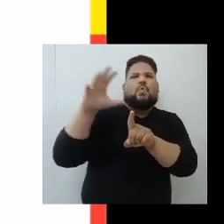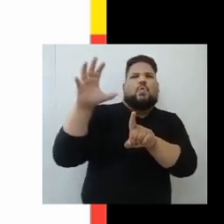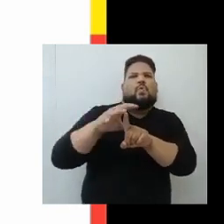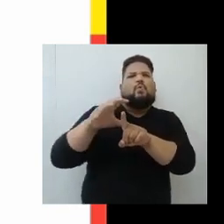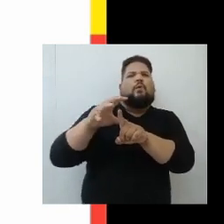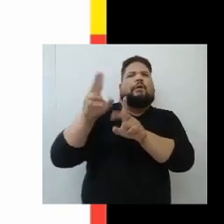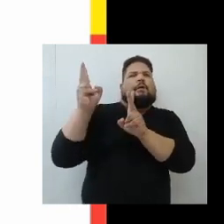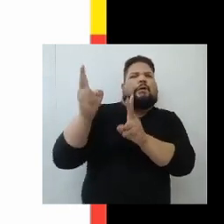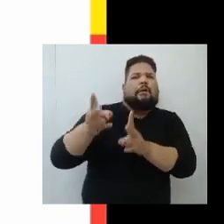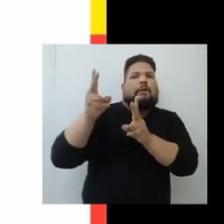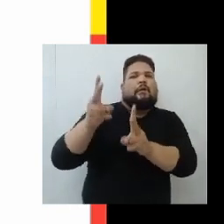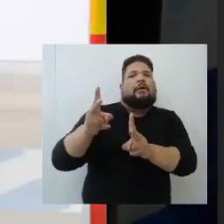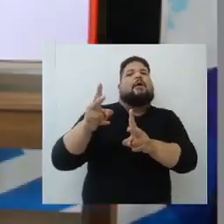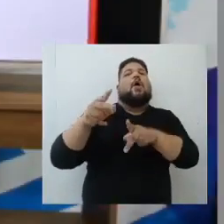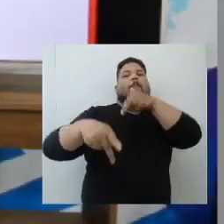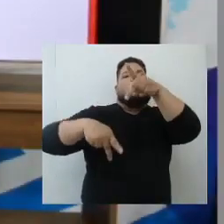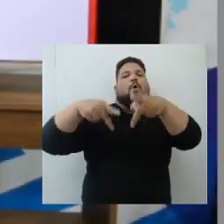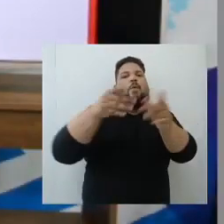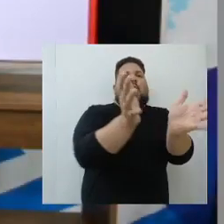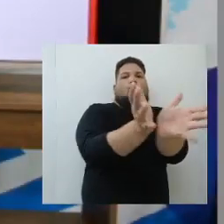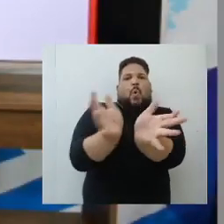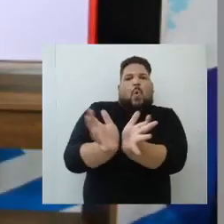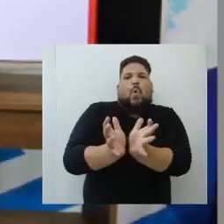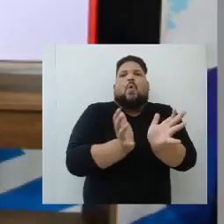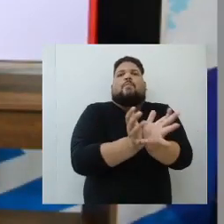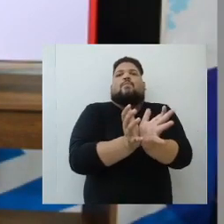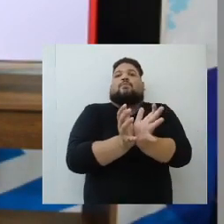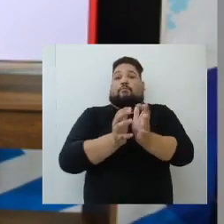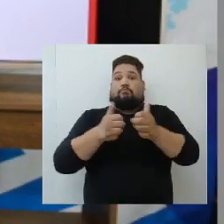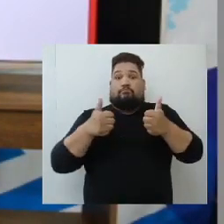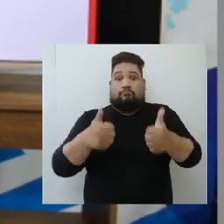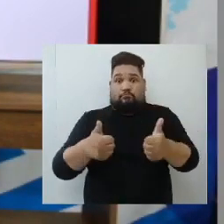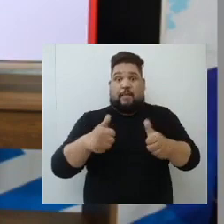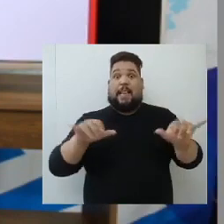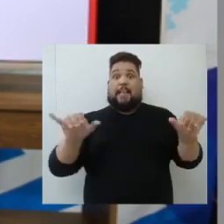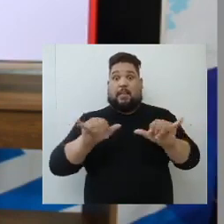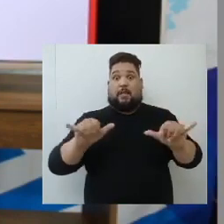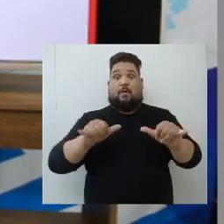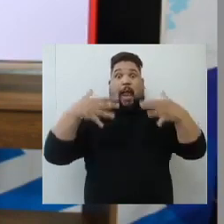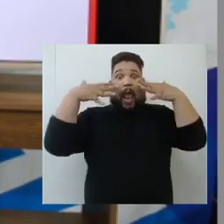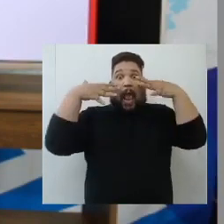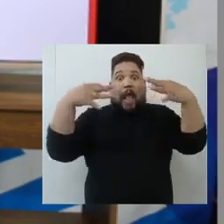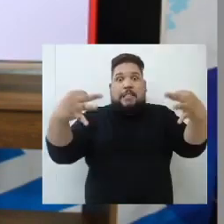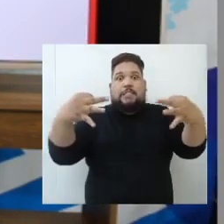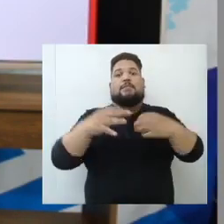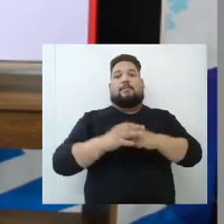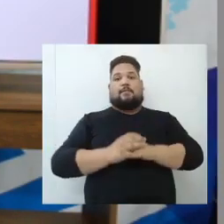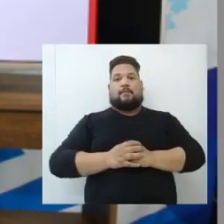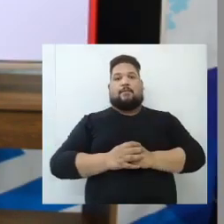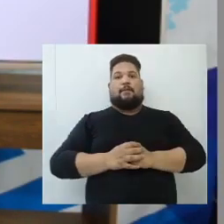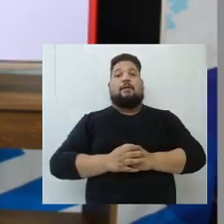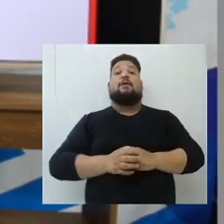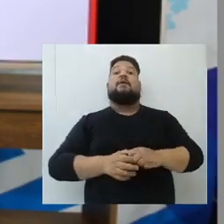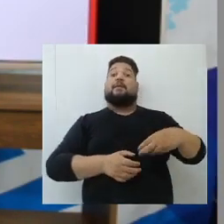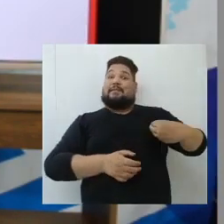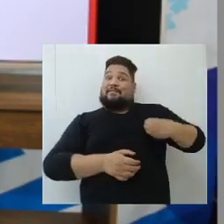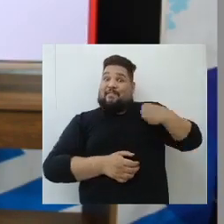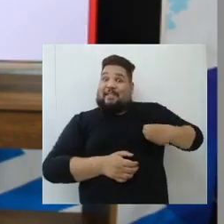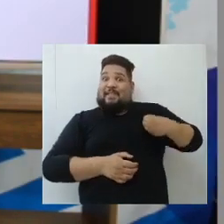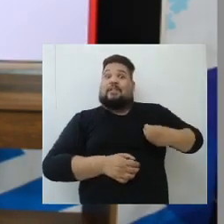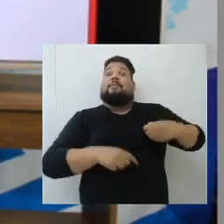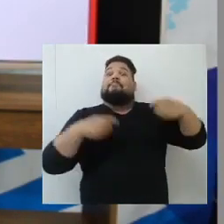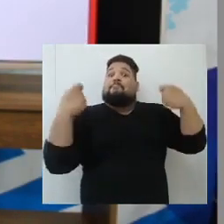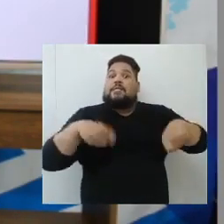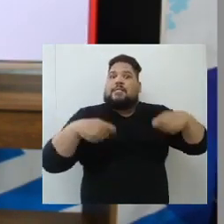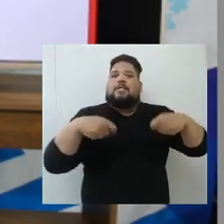permanente nas populações. Tranquilão? Então, se liga, uma necessidade de sobrevivência e